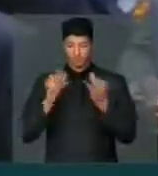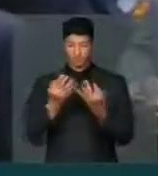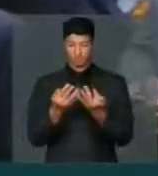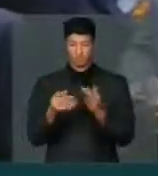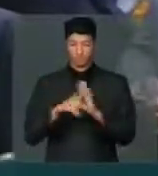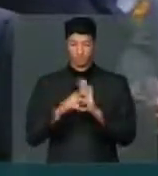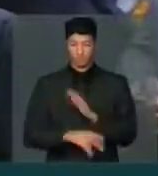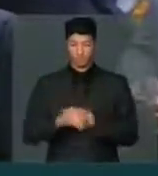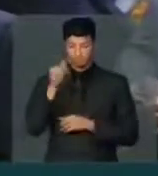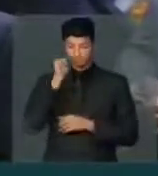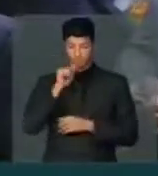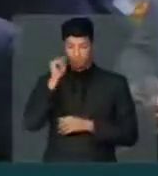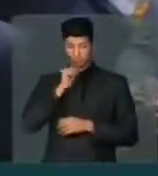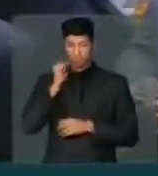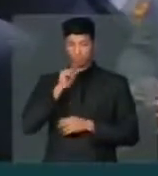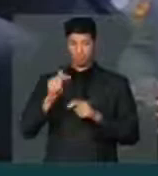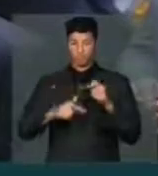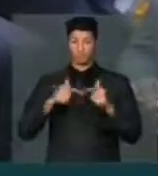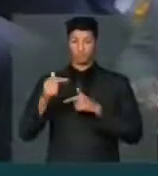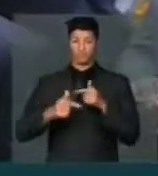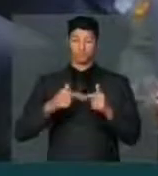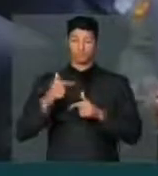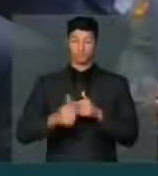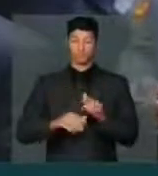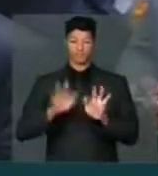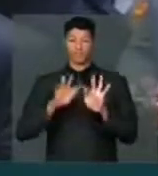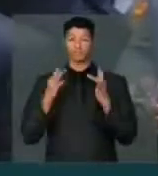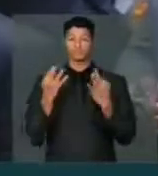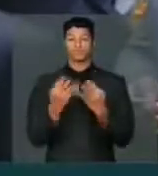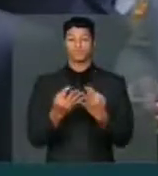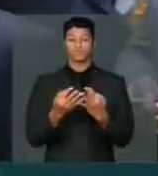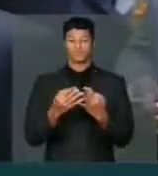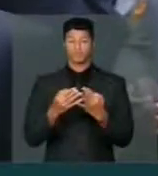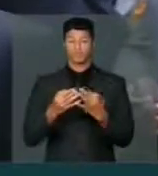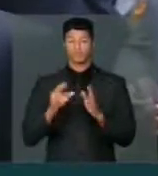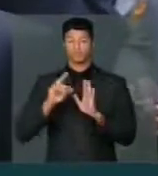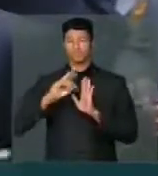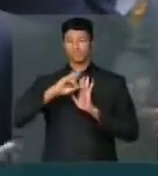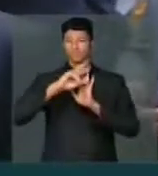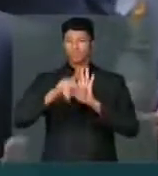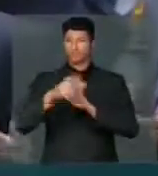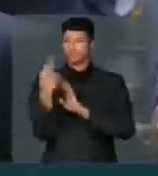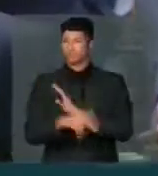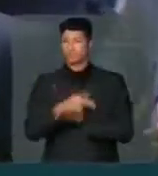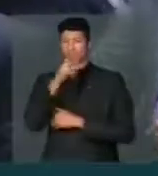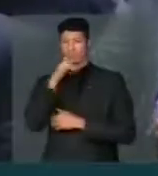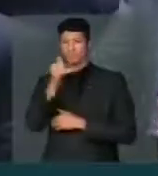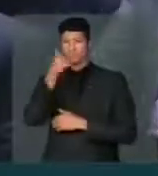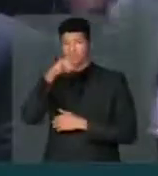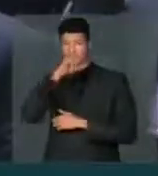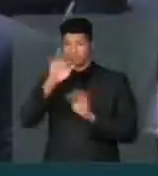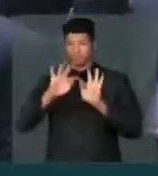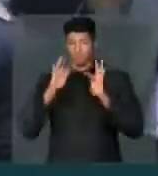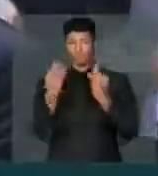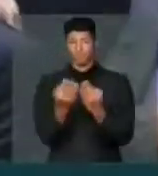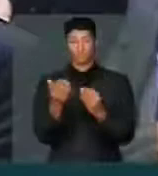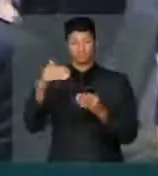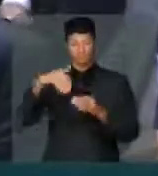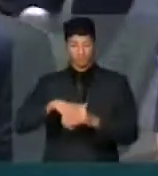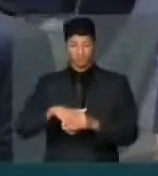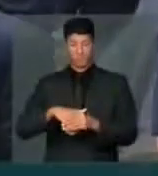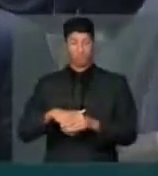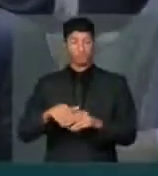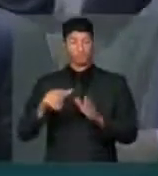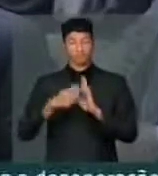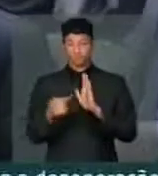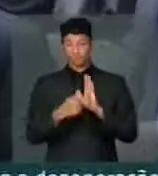famílias, das mulheres trabalhadoras, das famílias. Muitas delas são o pai e a mãe da família. Votar